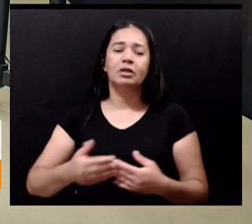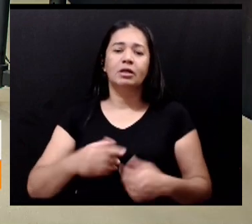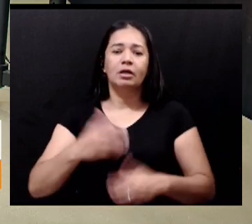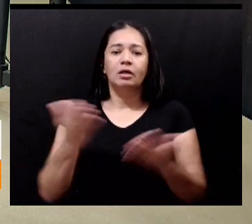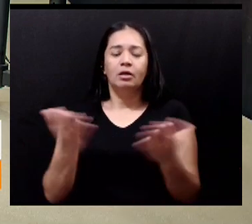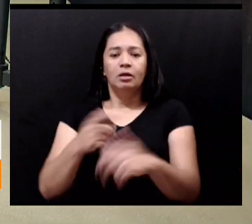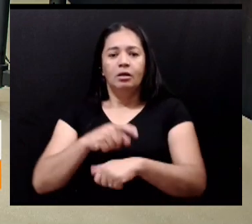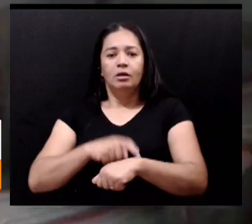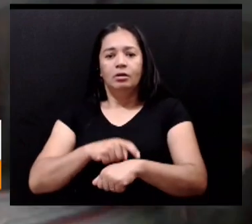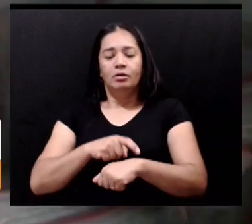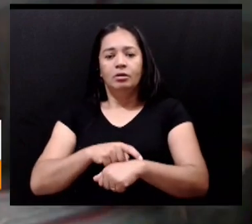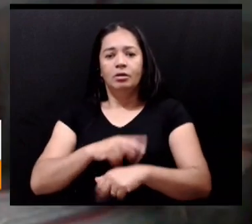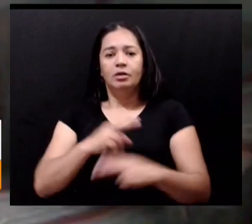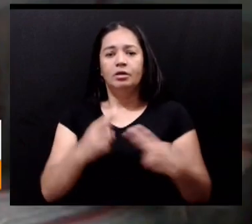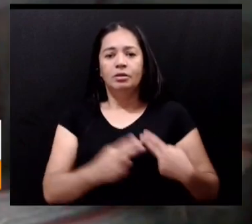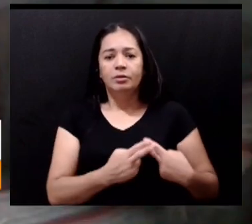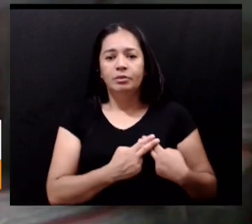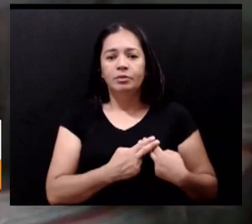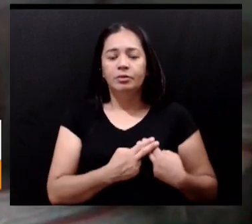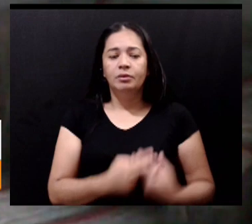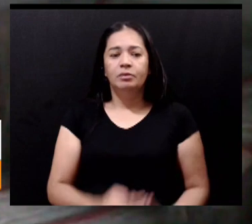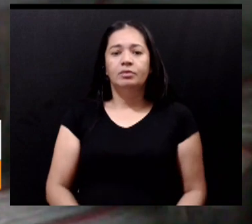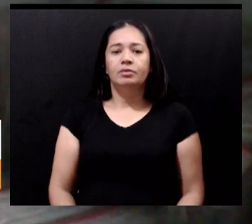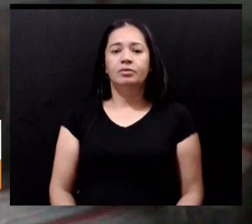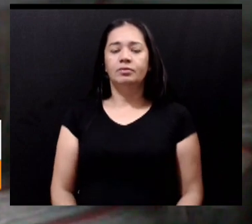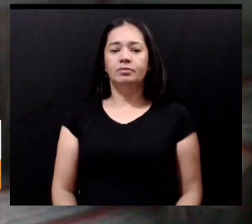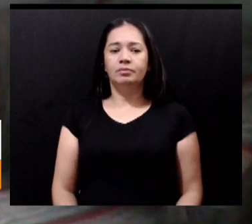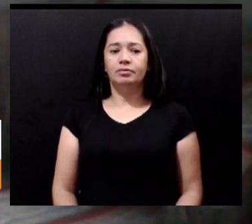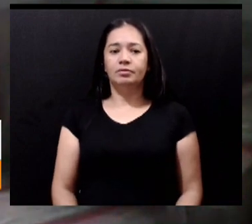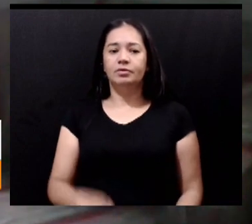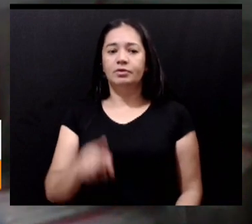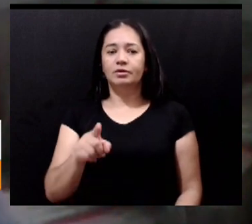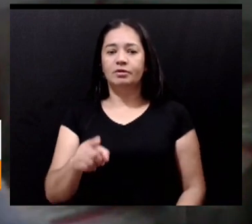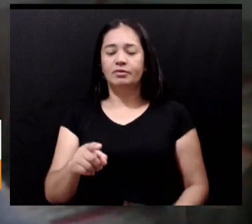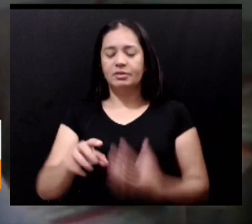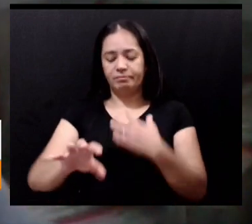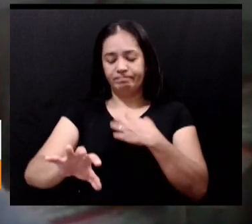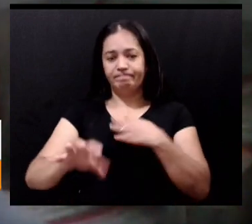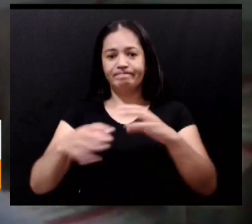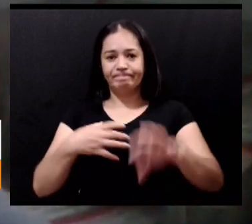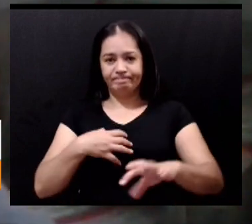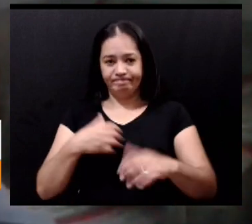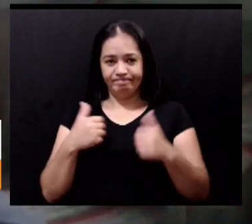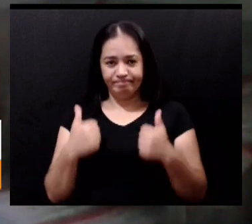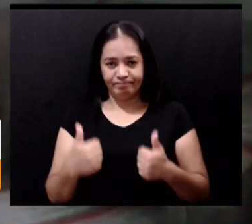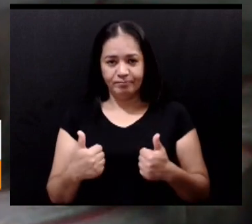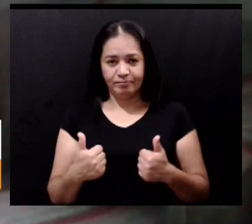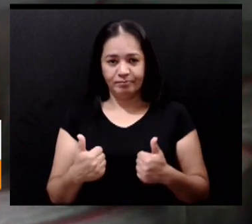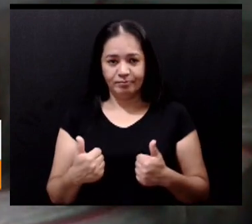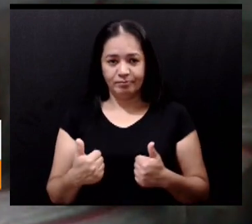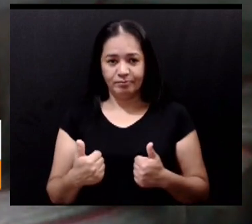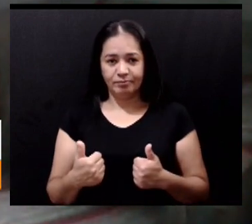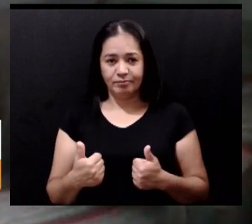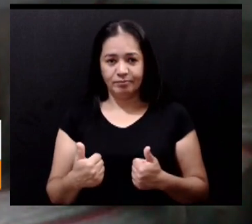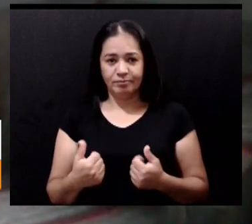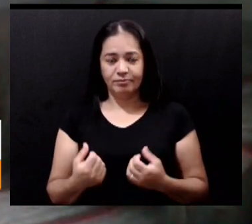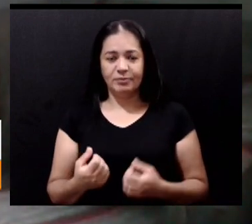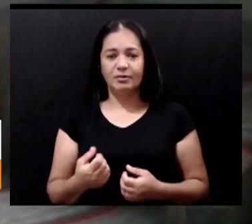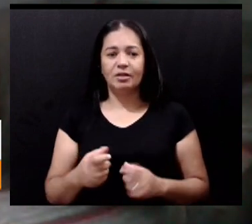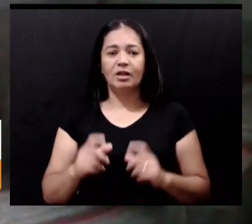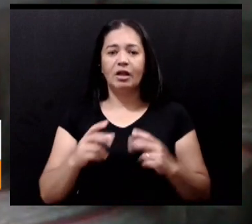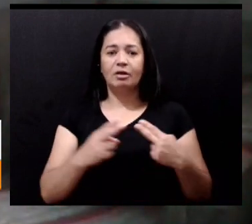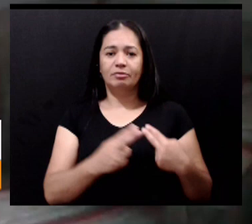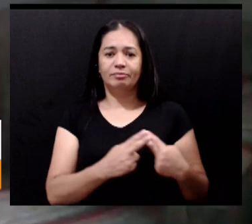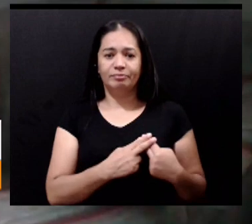luto? Você falou da empatia, né? Essa condição de nos colocar no lugar do